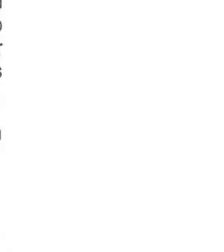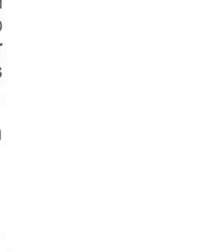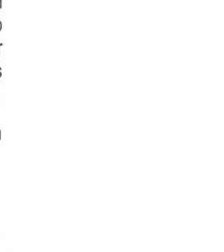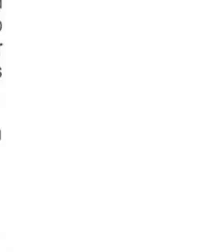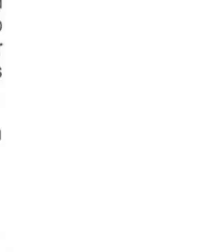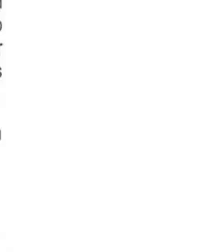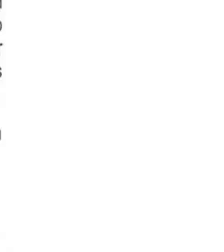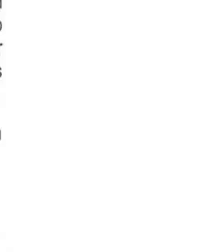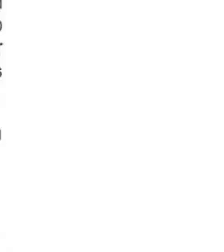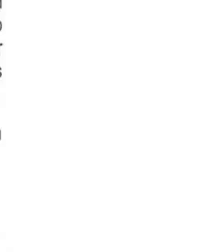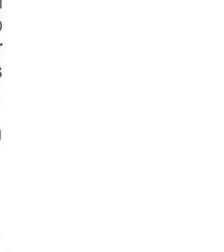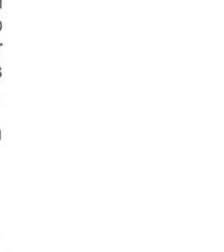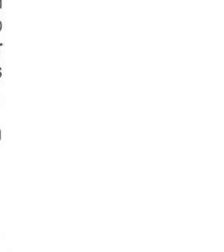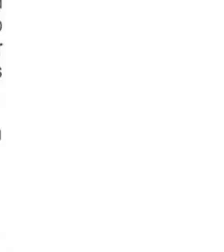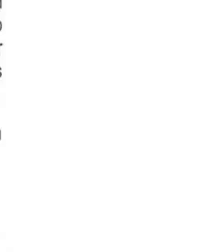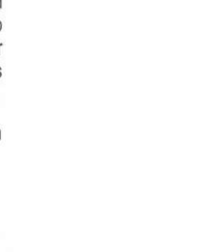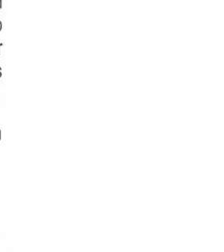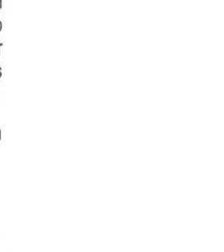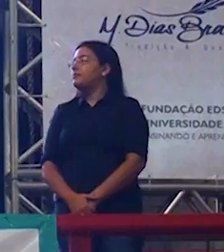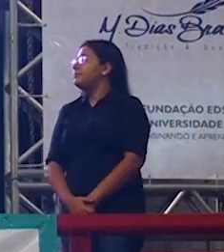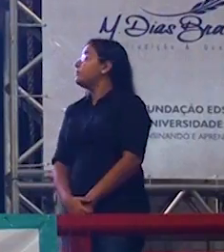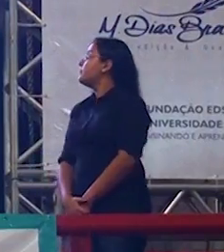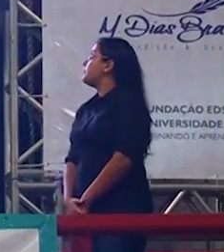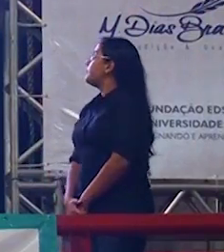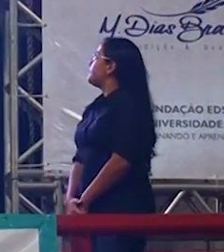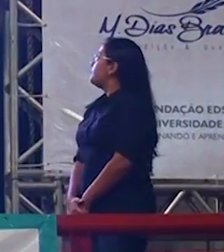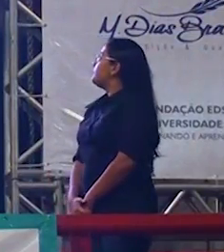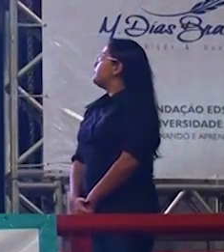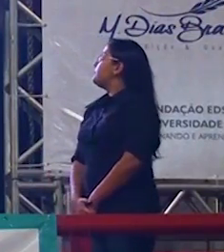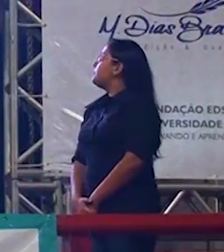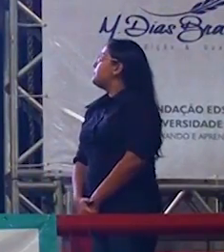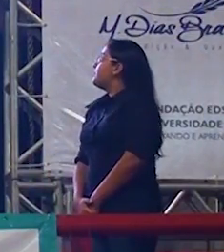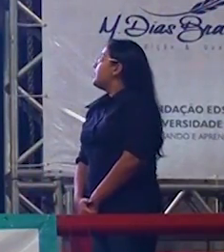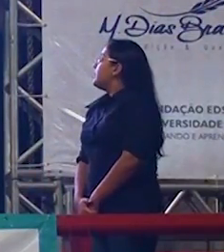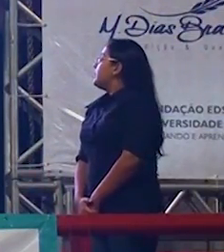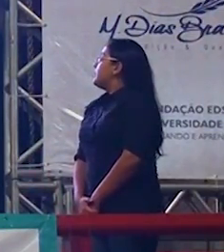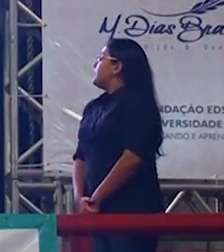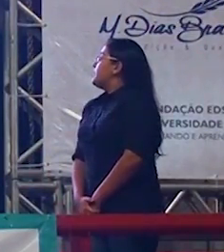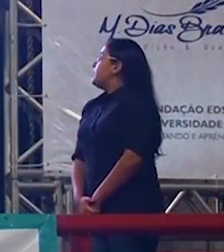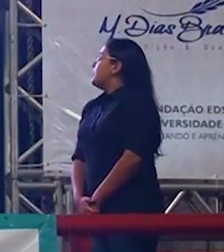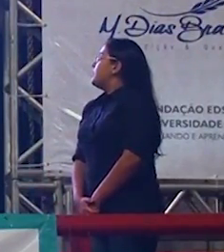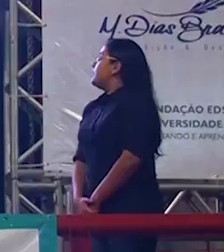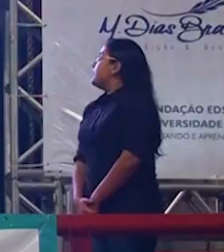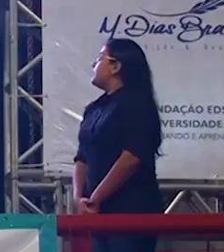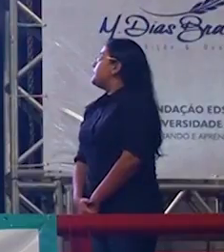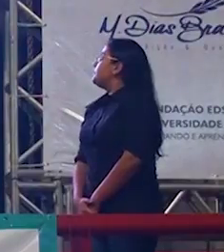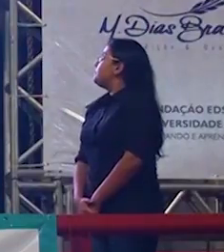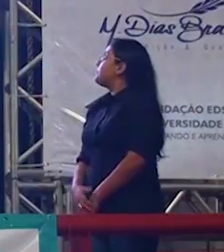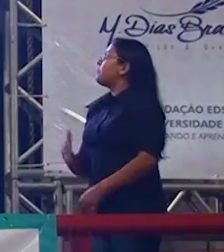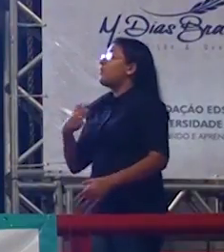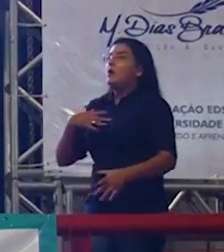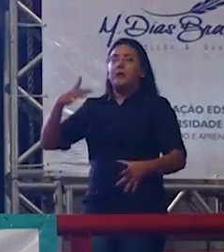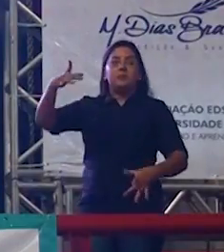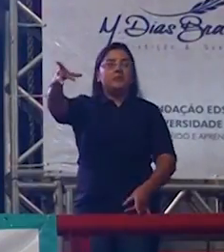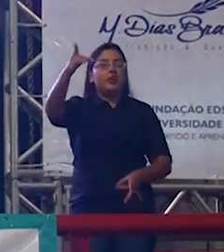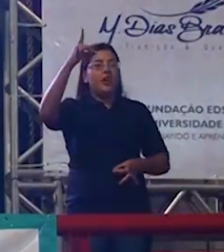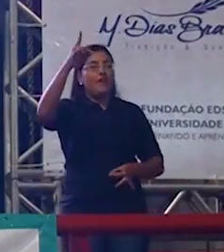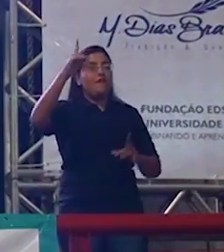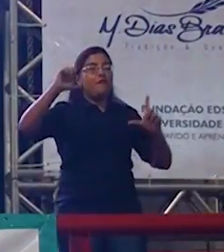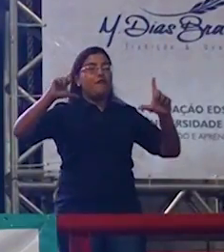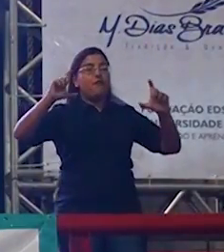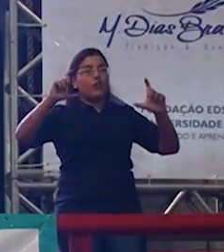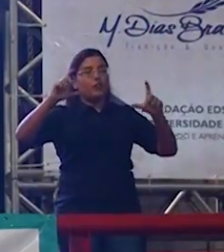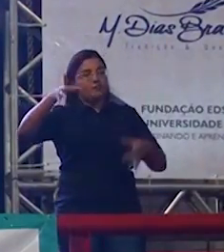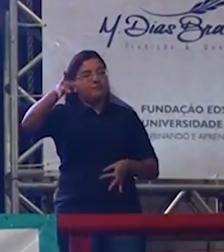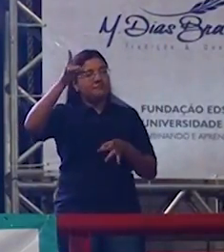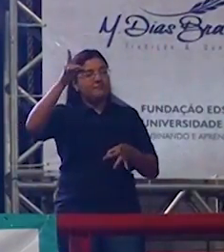nem sabia o que era isso. Chutei e acertei. Então, olha aí como é que fica a minha página, ó. Tá vendo,